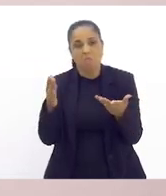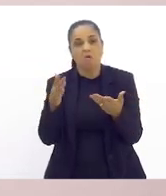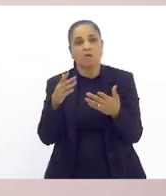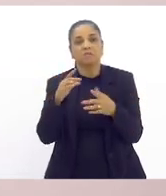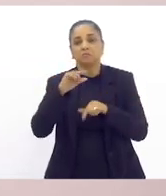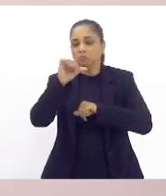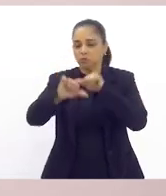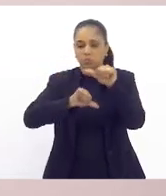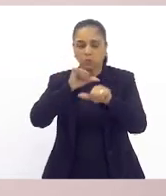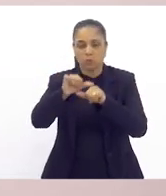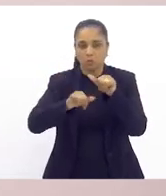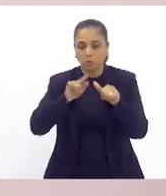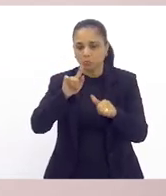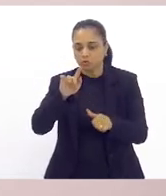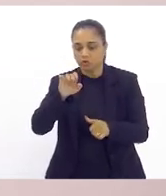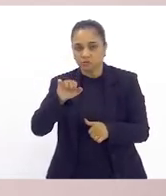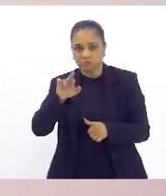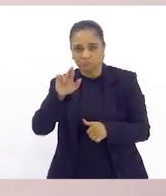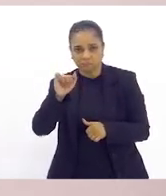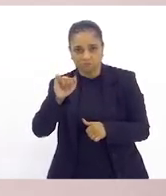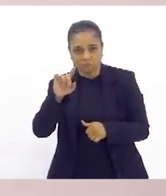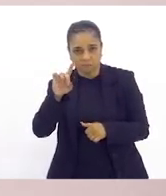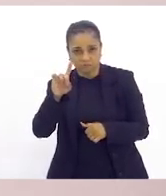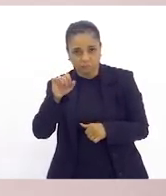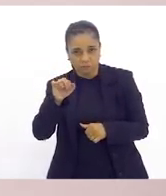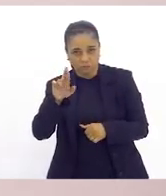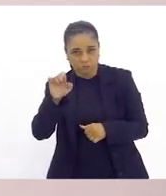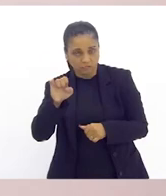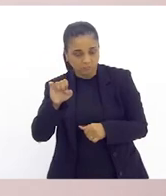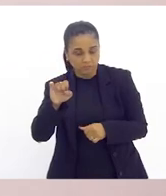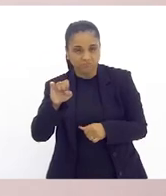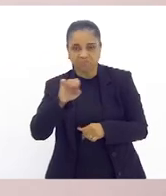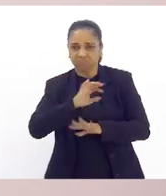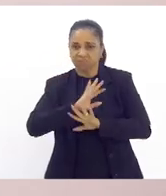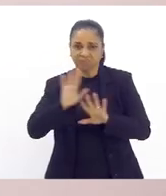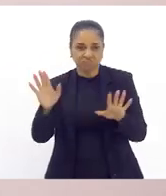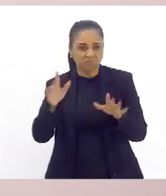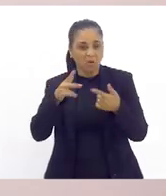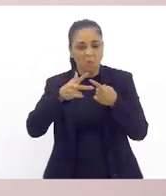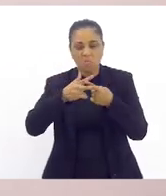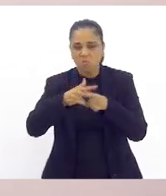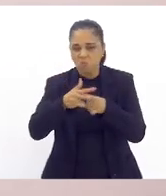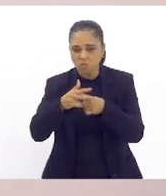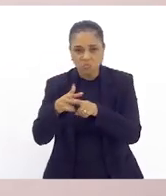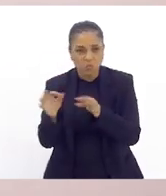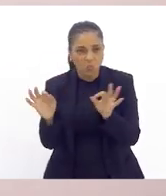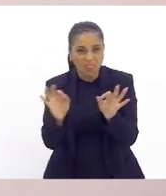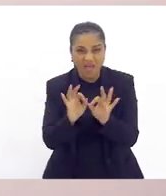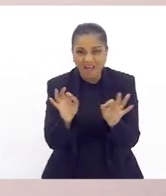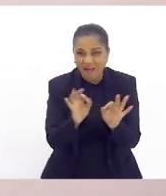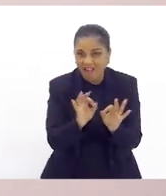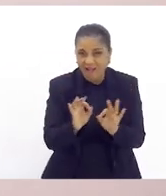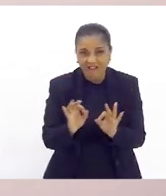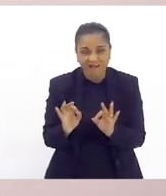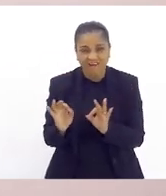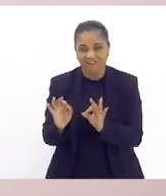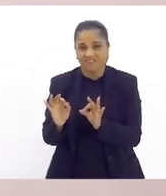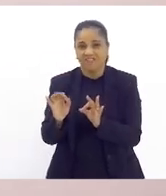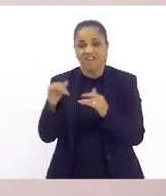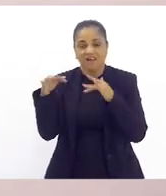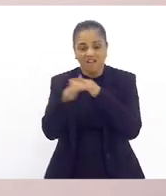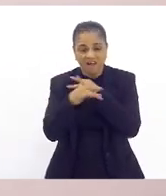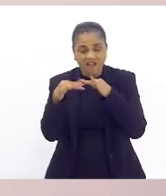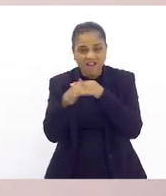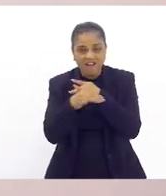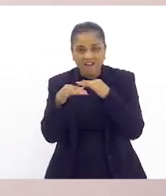os geradores de transmissão Transformadores e não fizeram manutenção perdão Então a nossa cidade foi